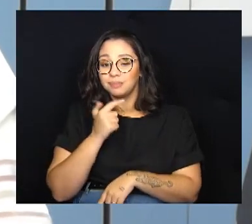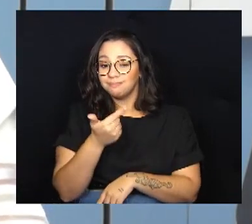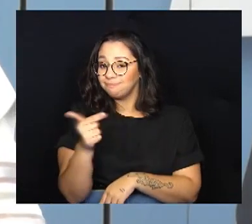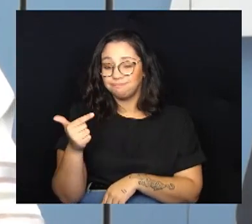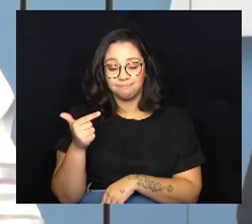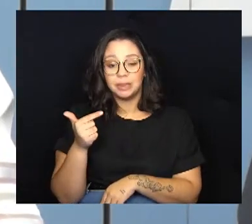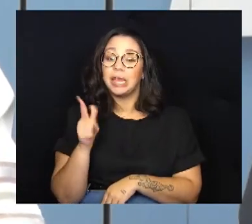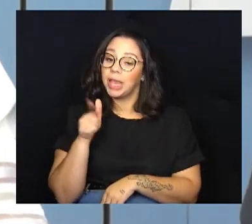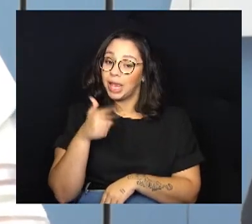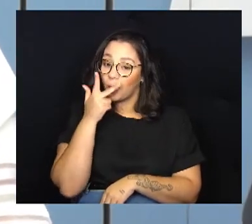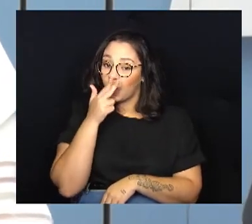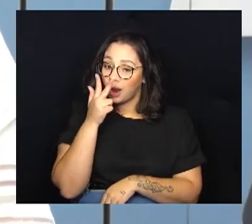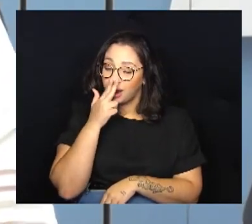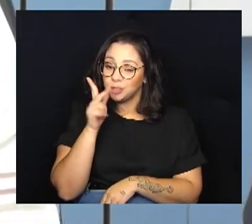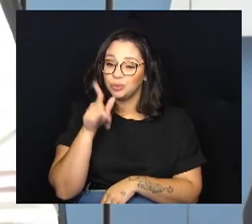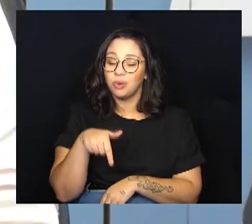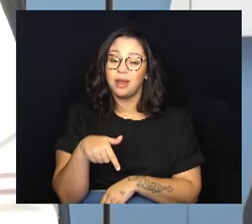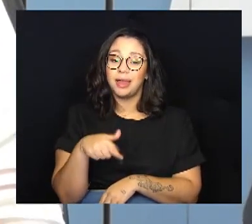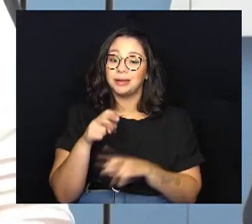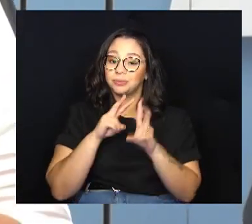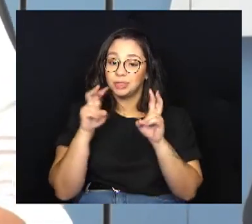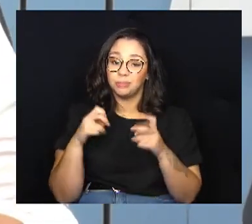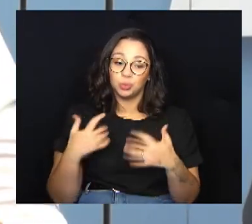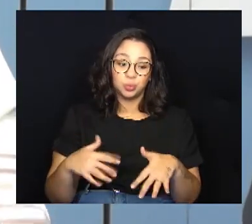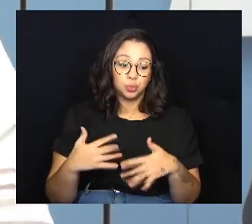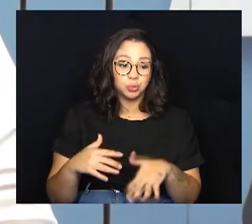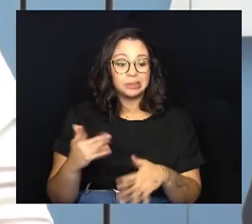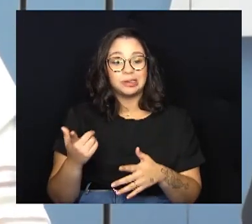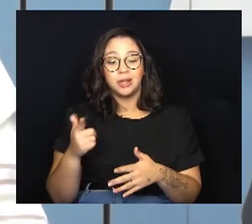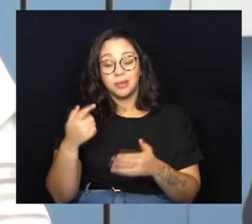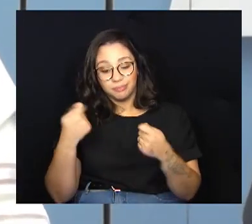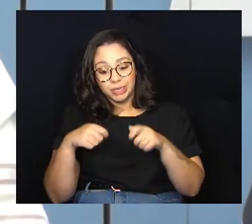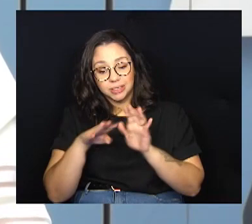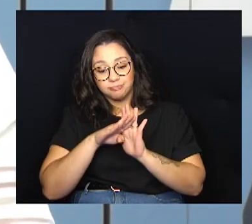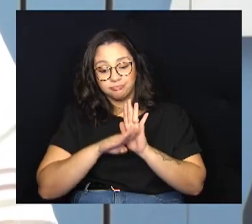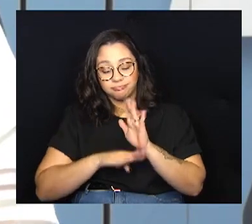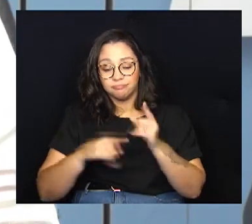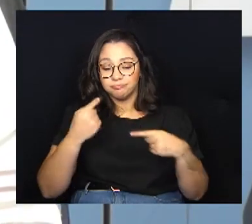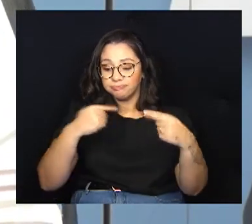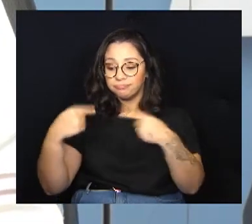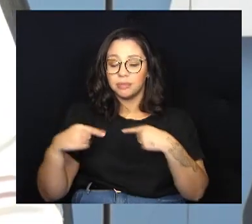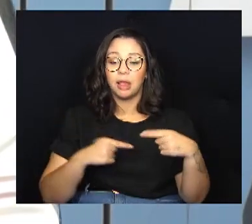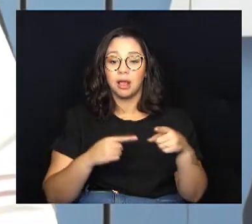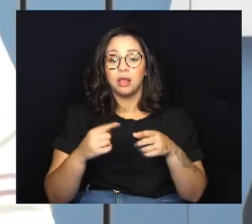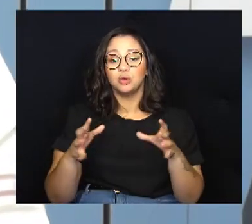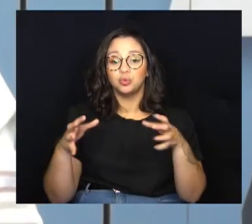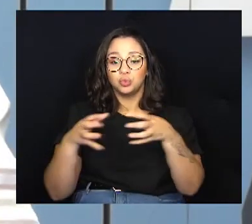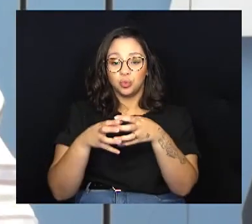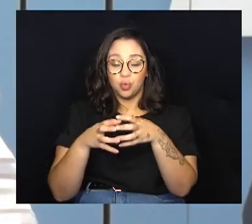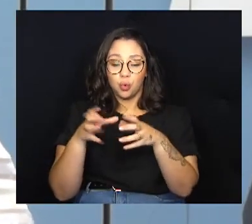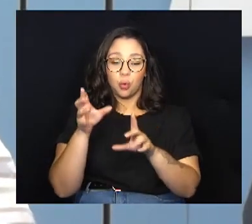aquele problema só vai agravando, porque aquela família não é cuidada. Uma família, como a gente atende lá no Campo Belo,